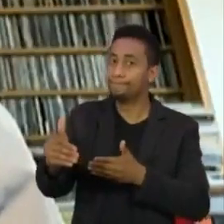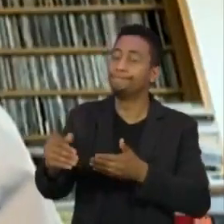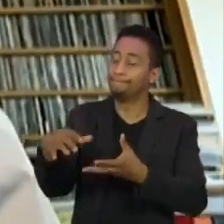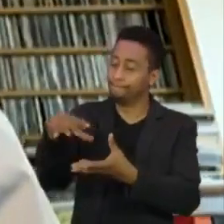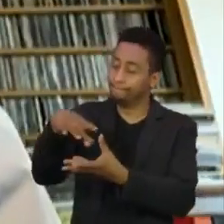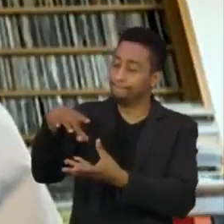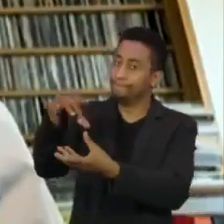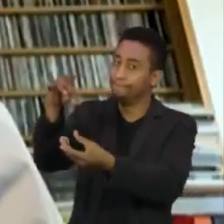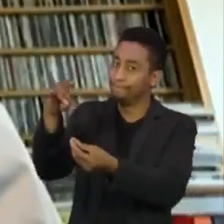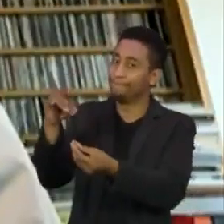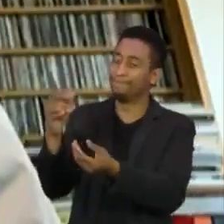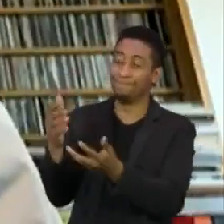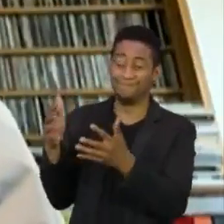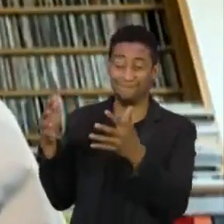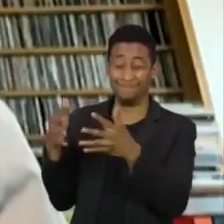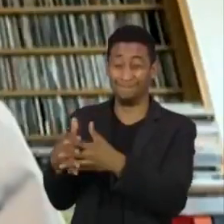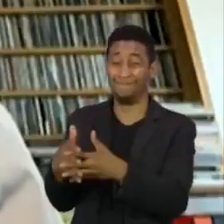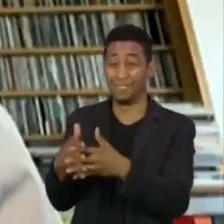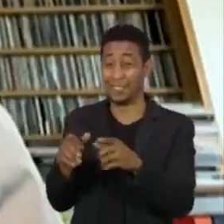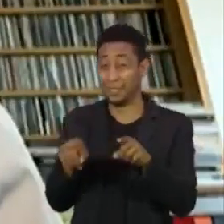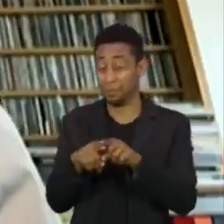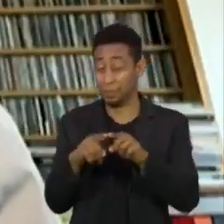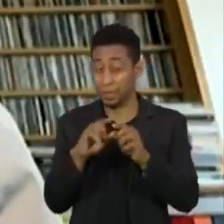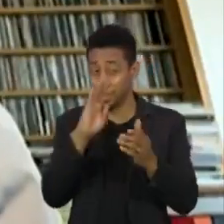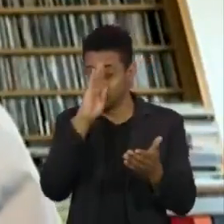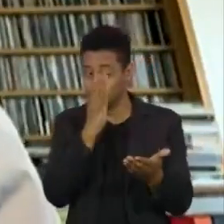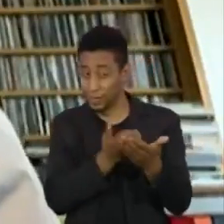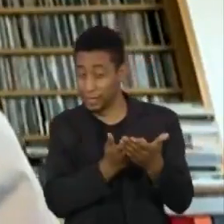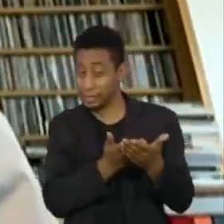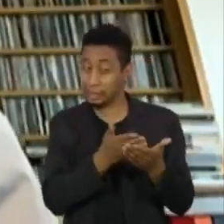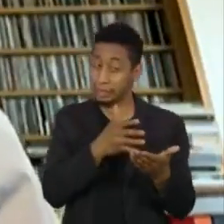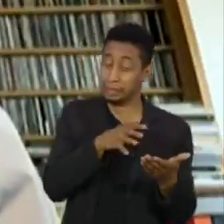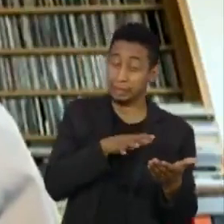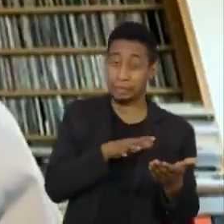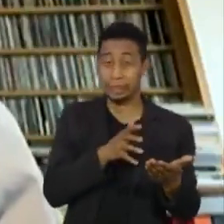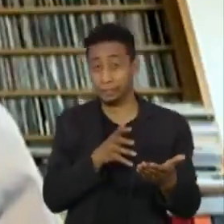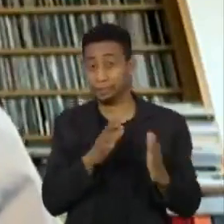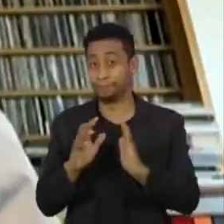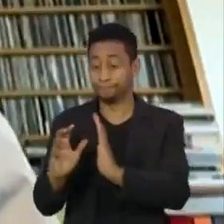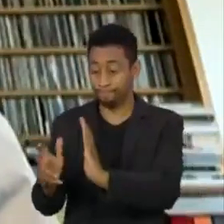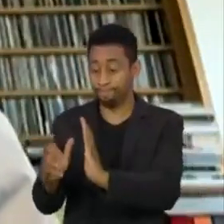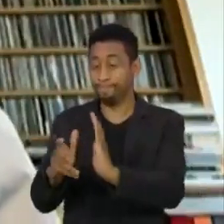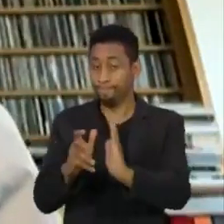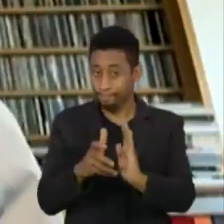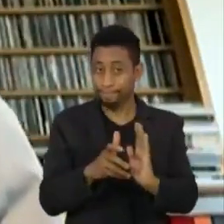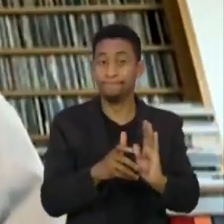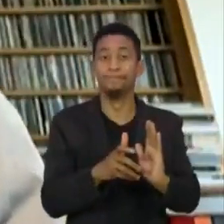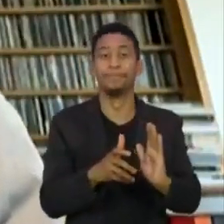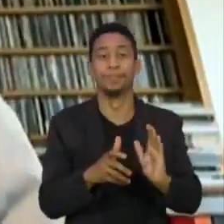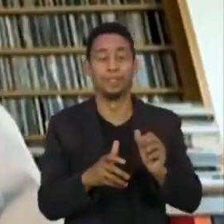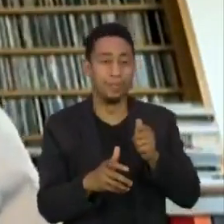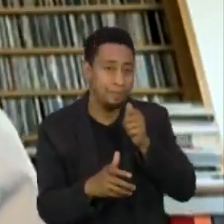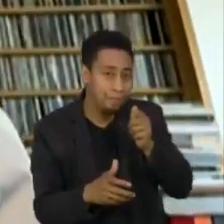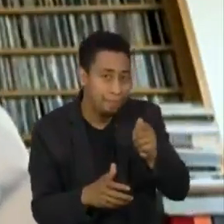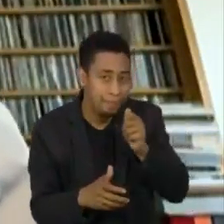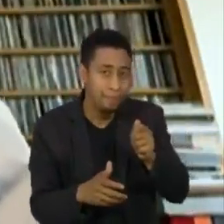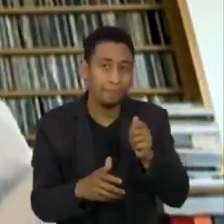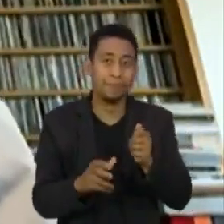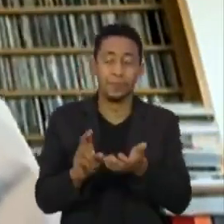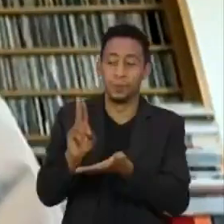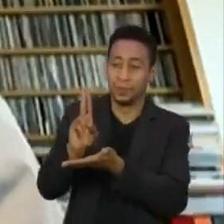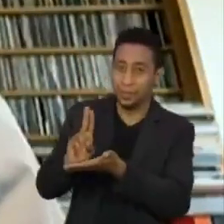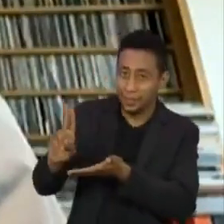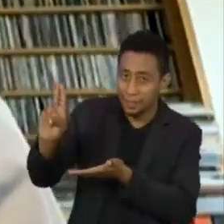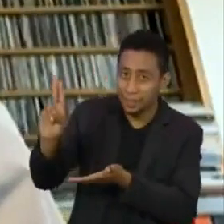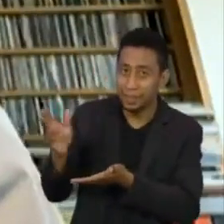abala a confiança nas instituições intermediárias, partidos políticos, imprensa, a universidade